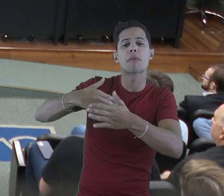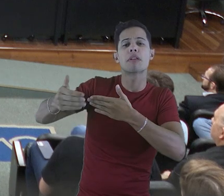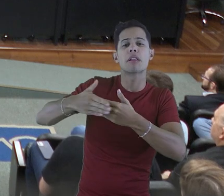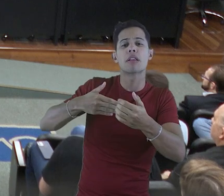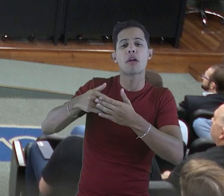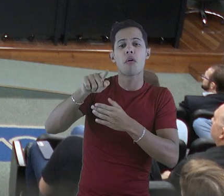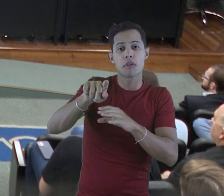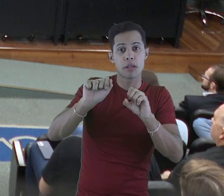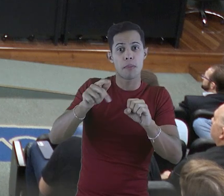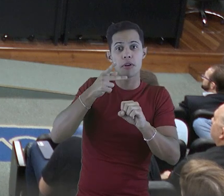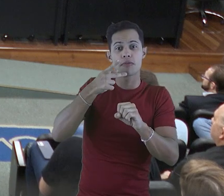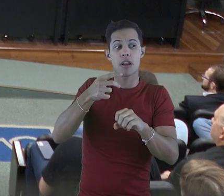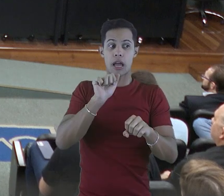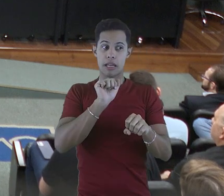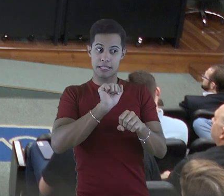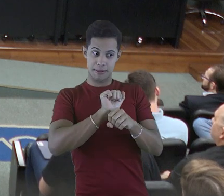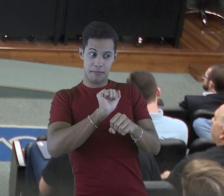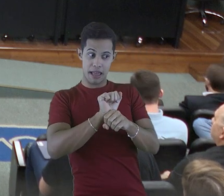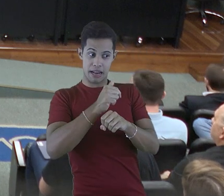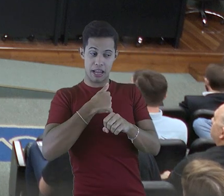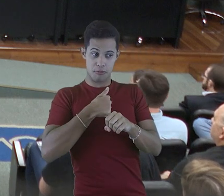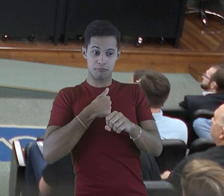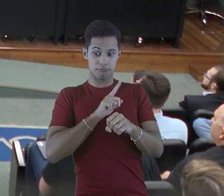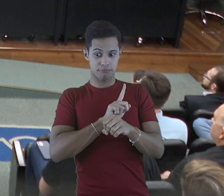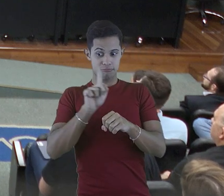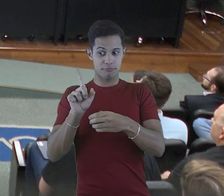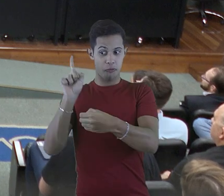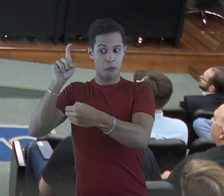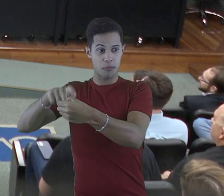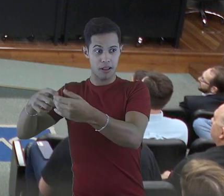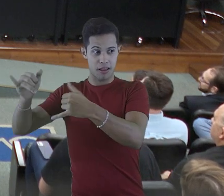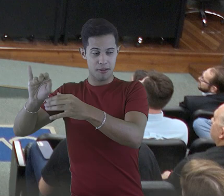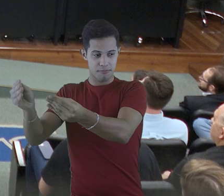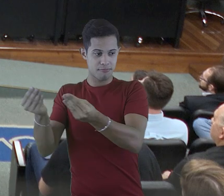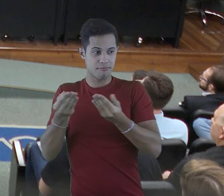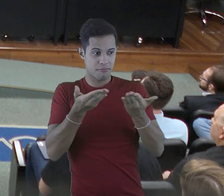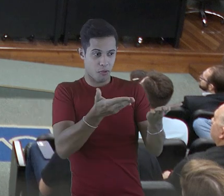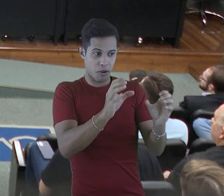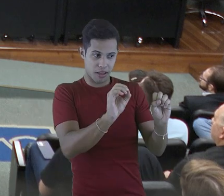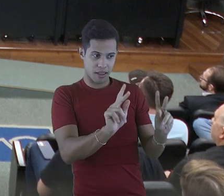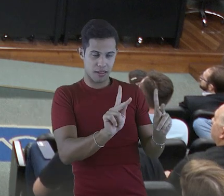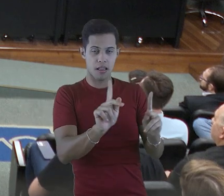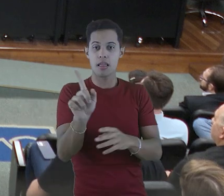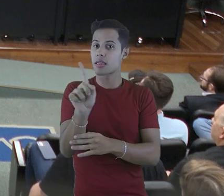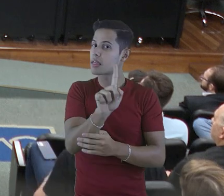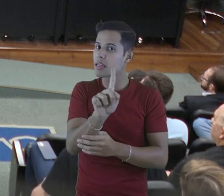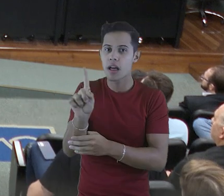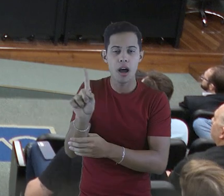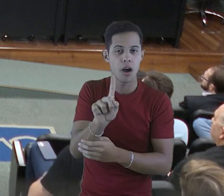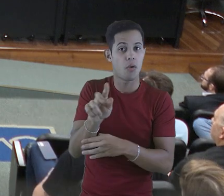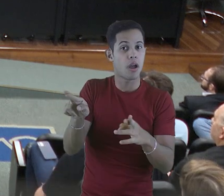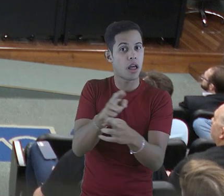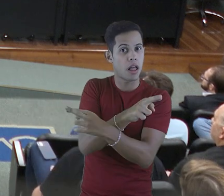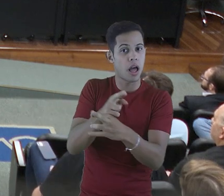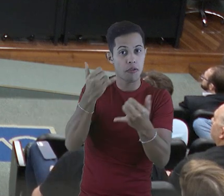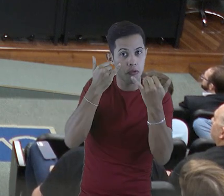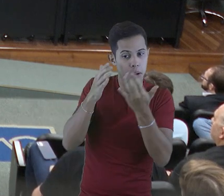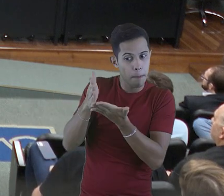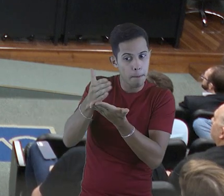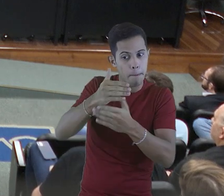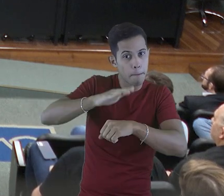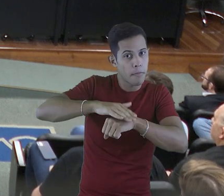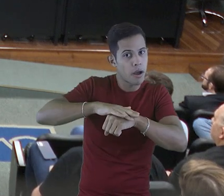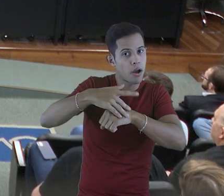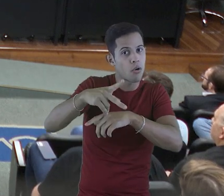não em relação aos dados que você tem que cuidar você já tem que ter o relatório pronto e por que